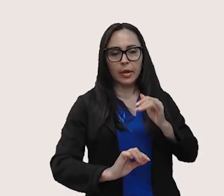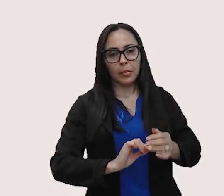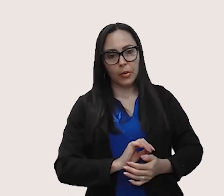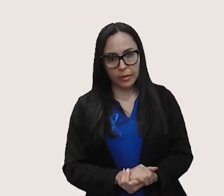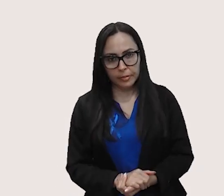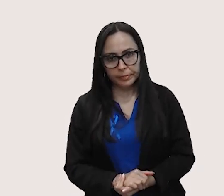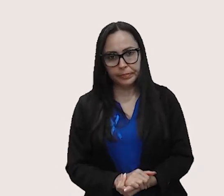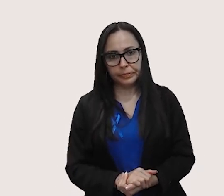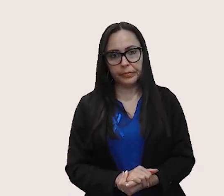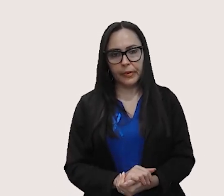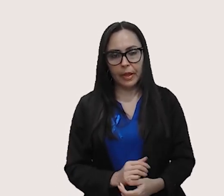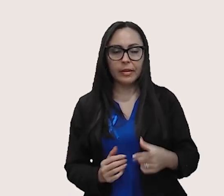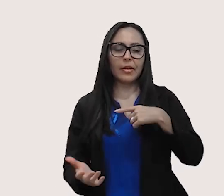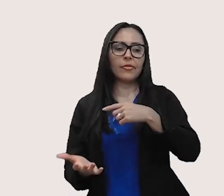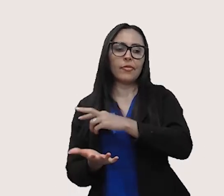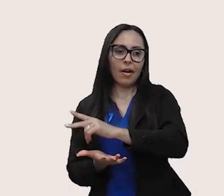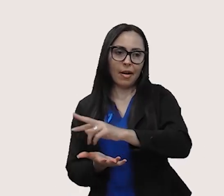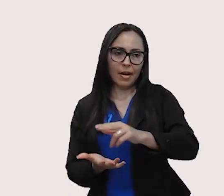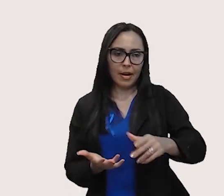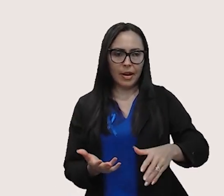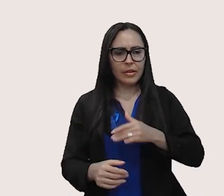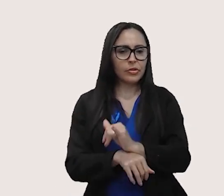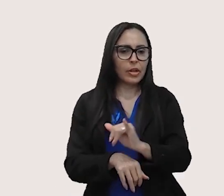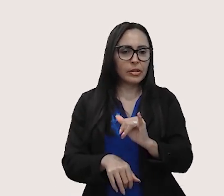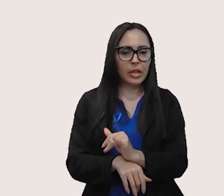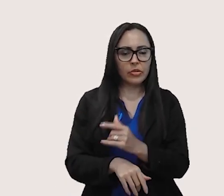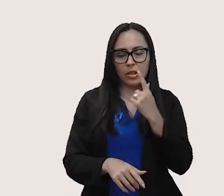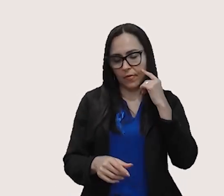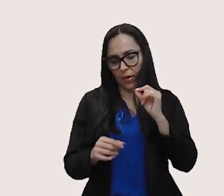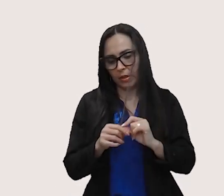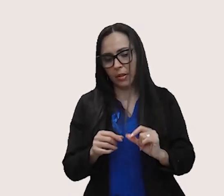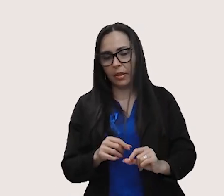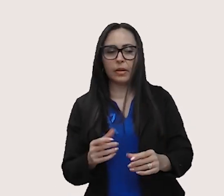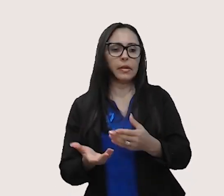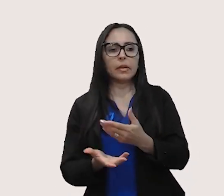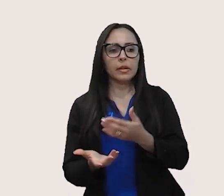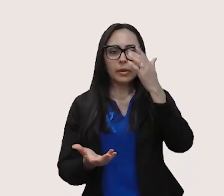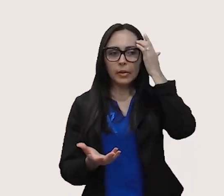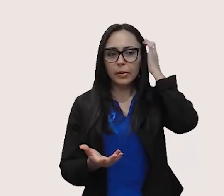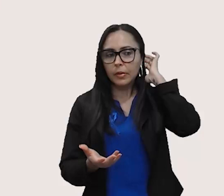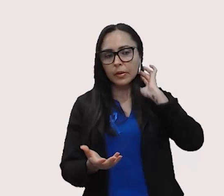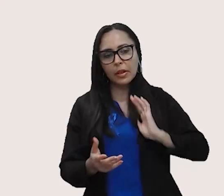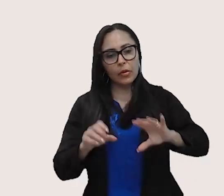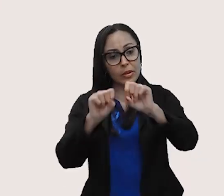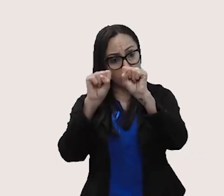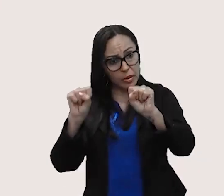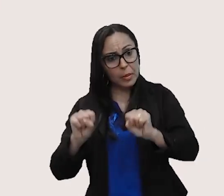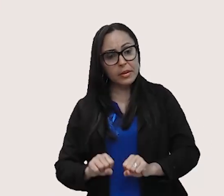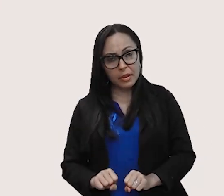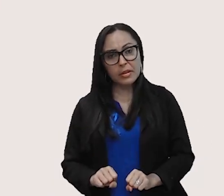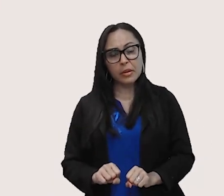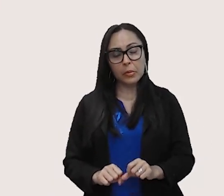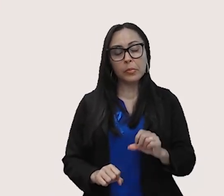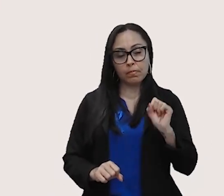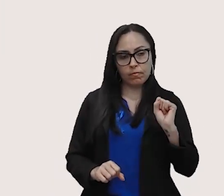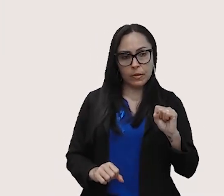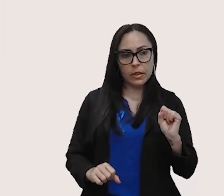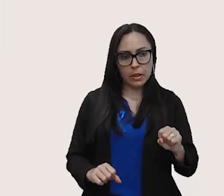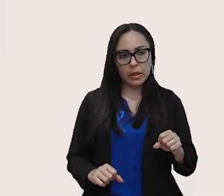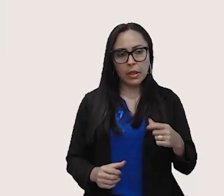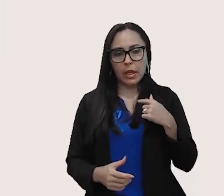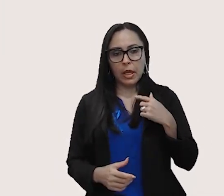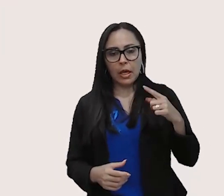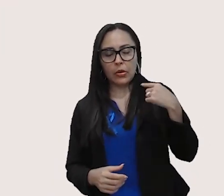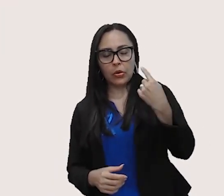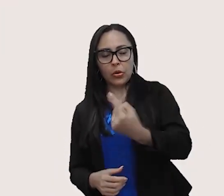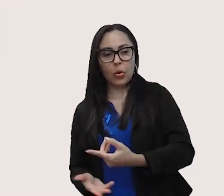aí eu tenho várias maneiras de fazer medida. Então, houve a necessidade de uma sistematização, e a sistematização traz para a